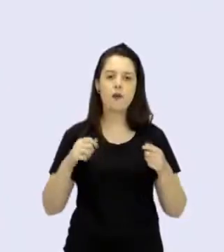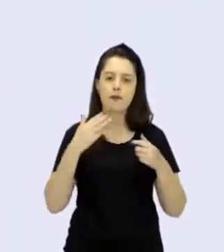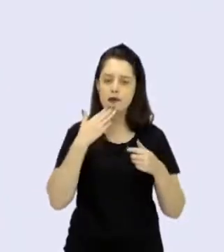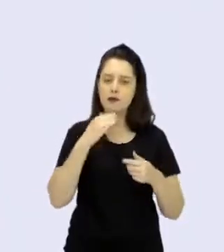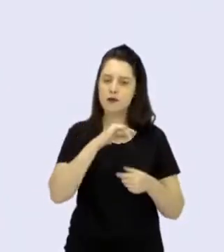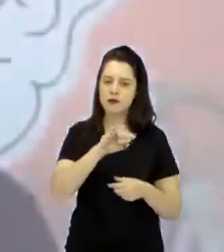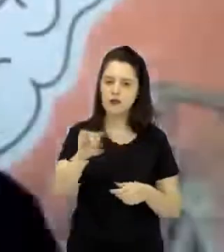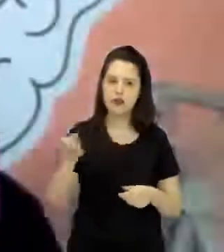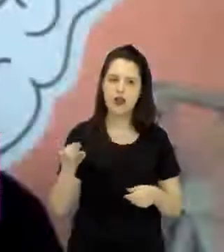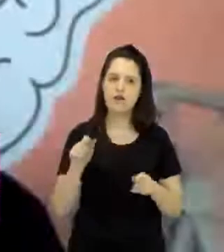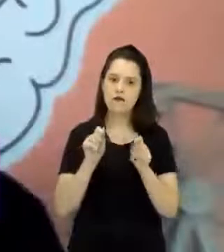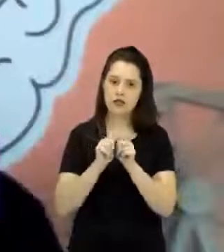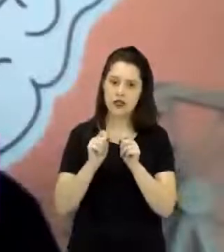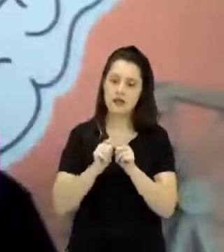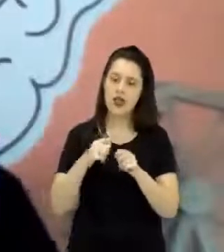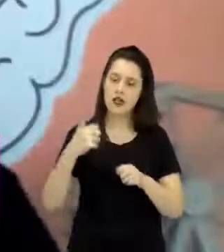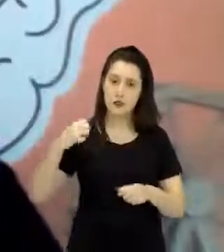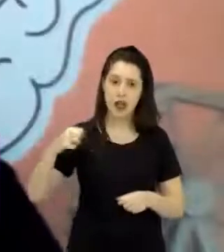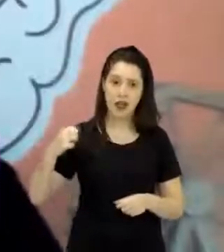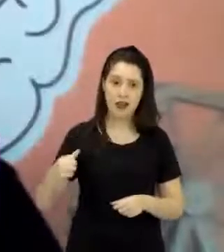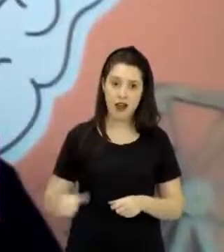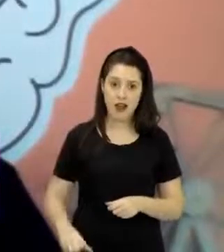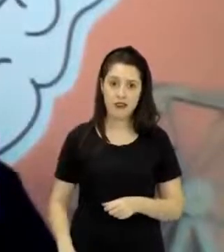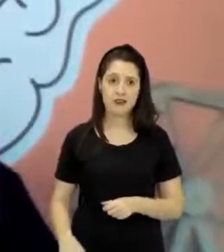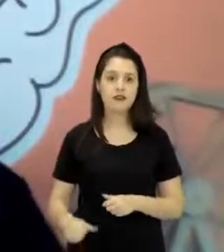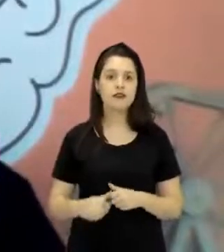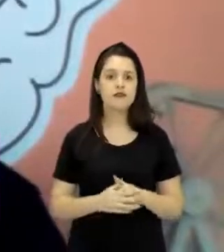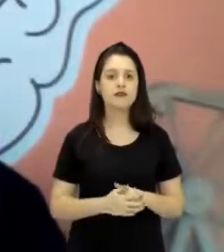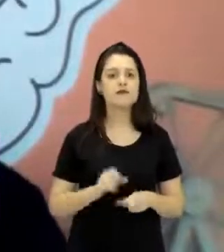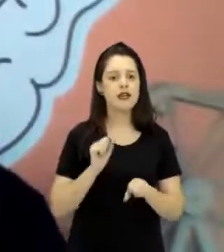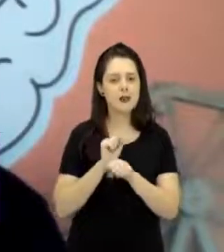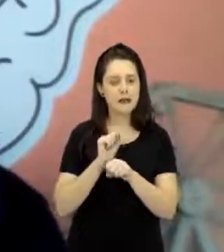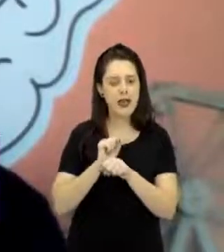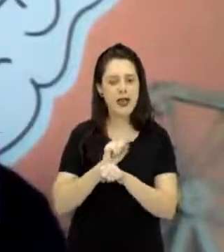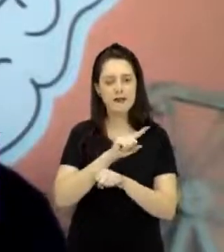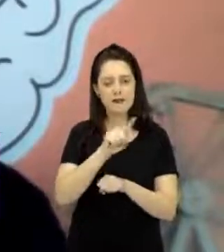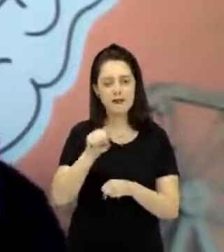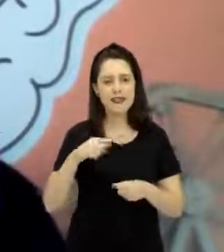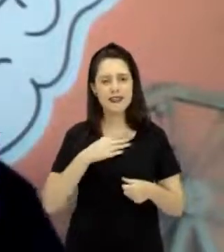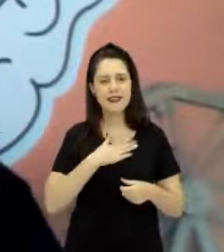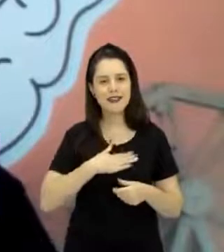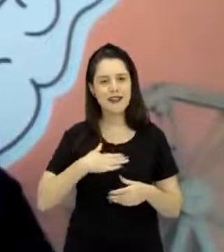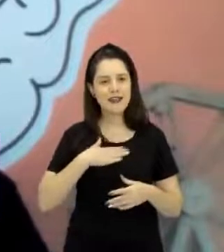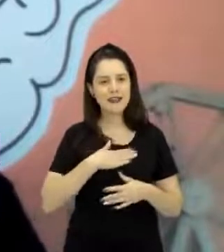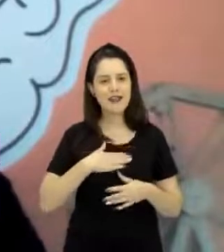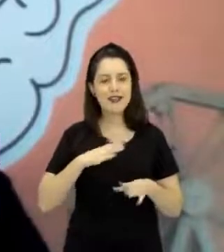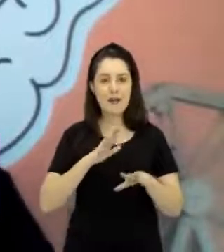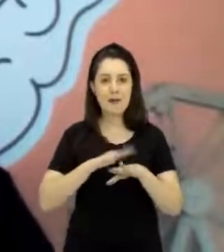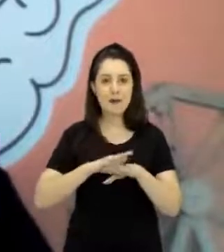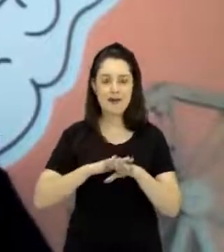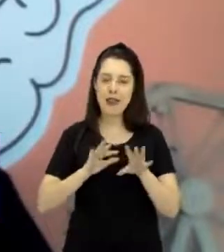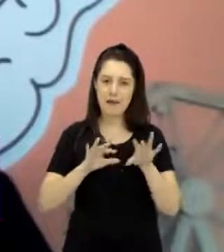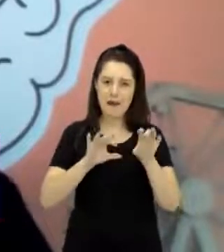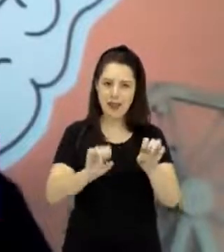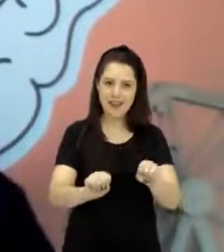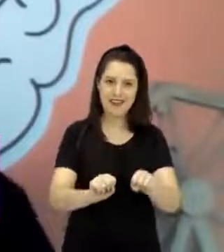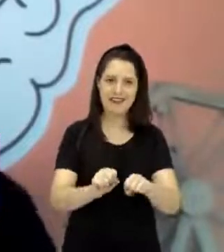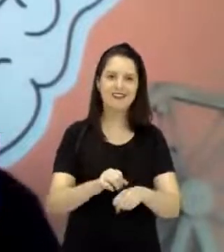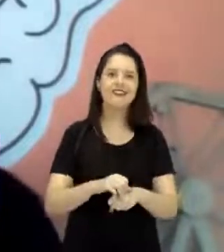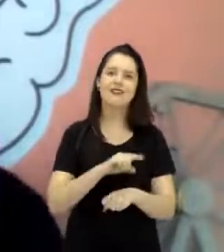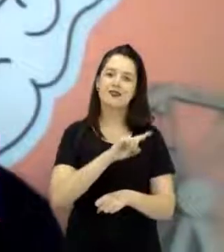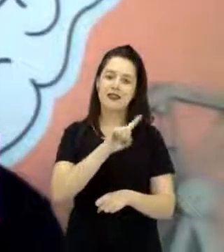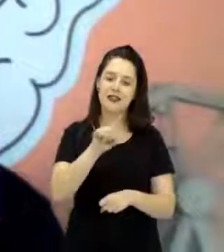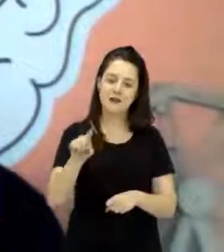que vocês façam a avaliação e espero que vocês tenham gostado do nosso Mão na Massa. Espero vocês